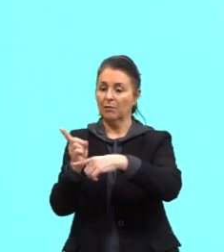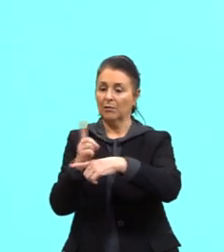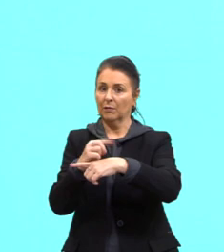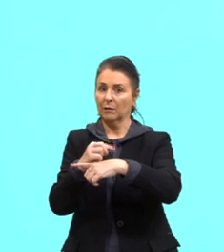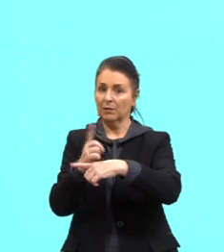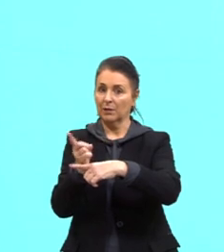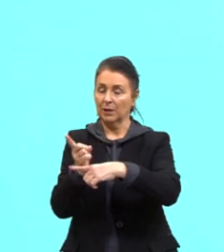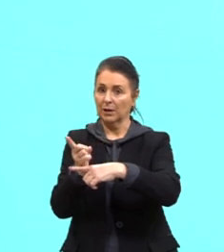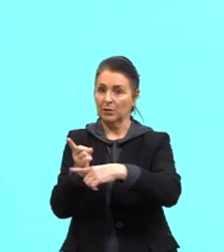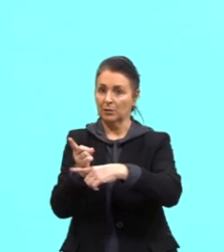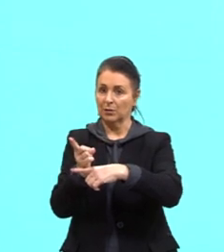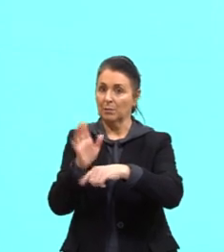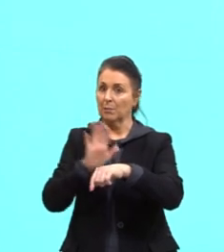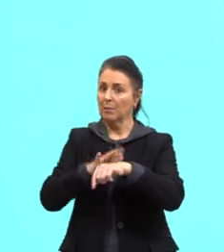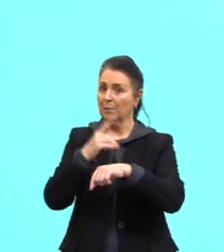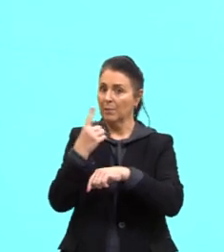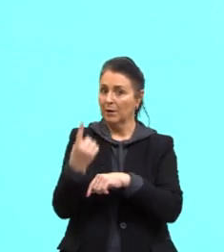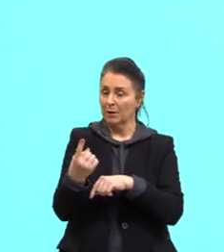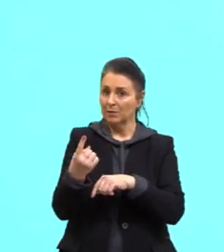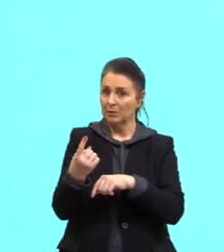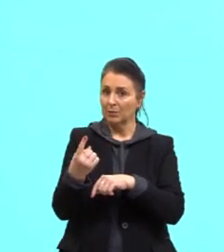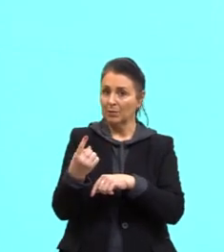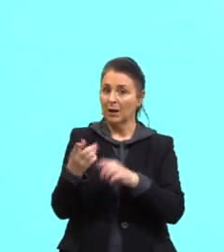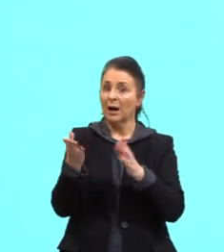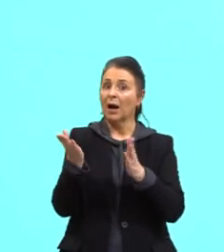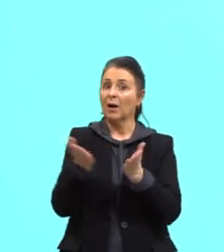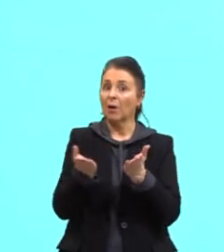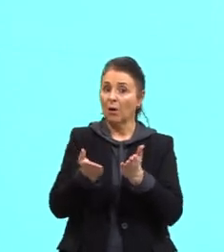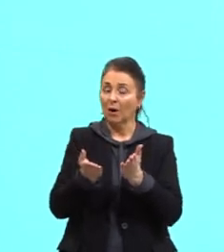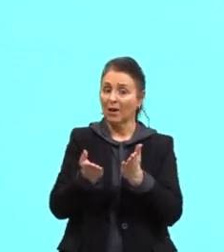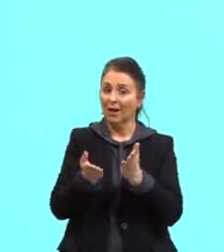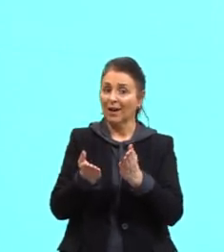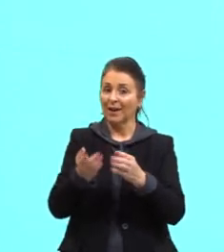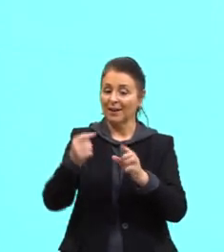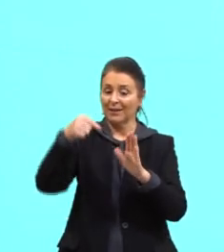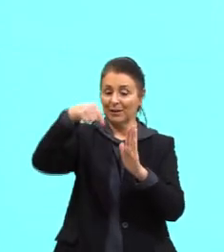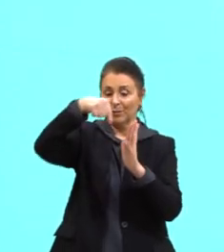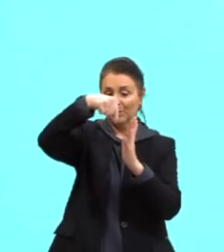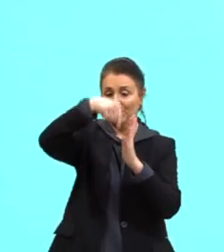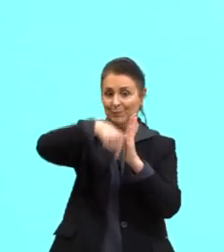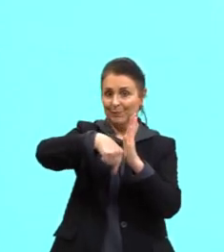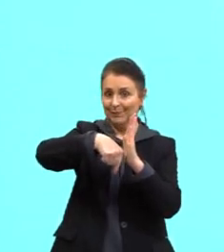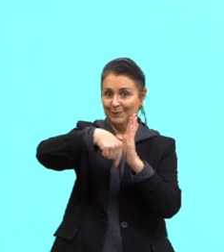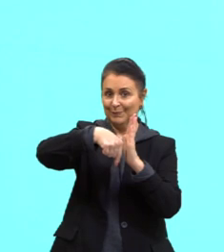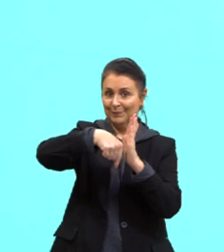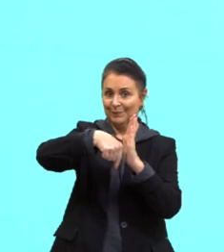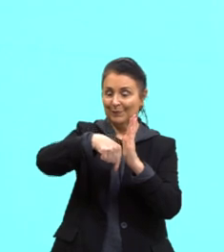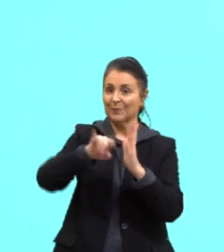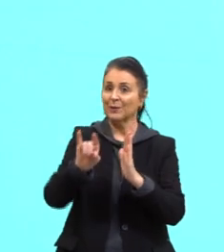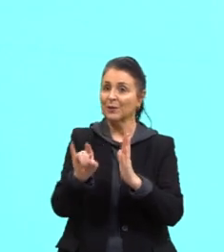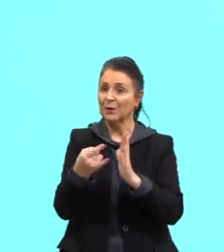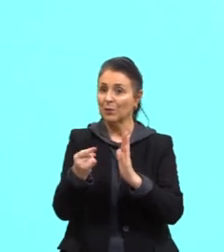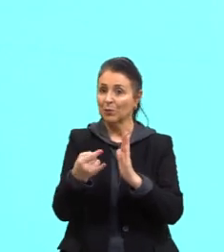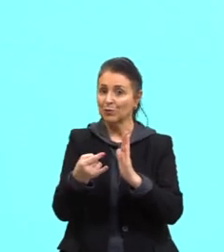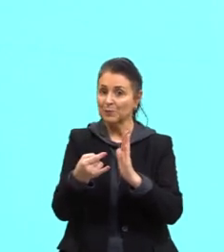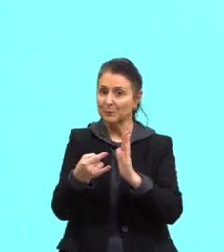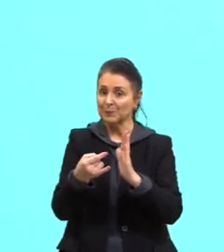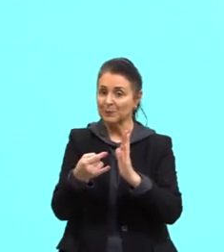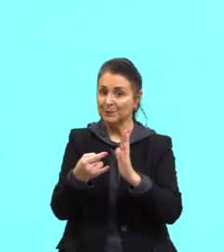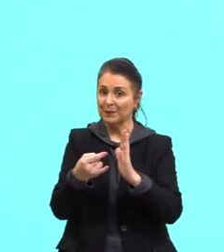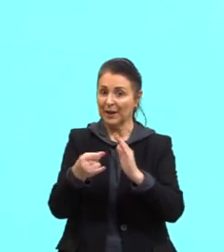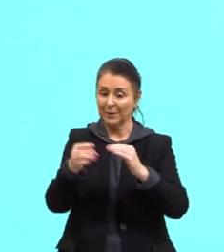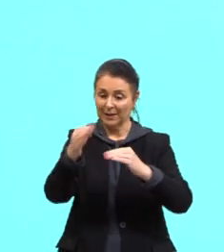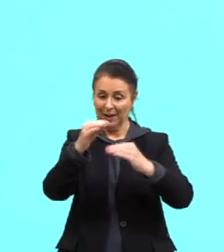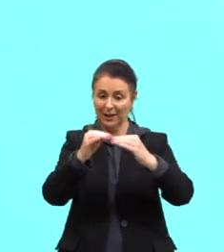ponto que que aconteceu agora ela tá indo para baixo tá e uma última aqui nesse ponto de baixo